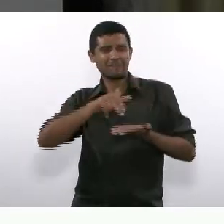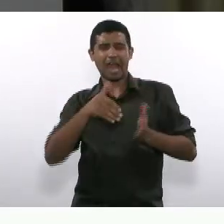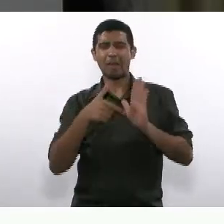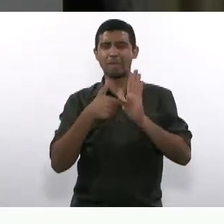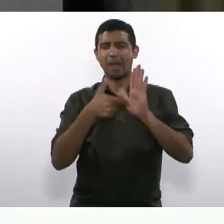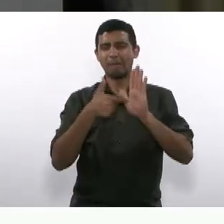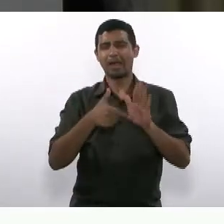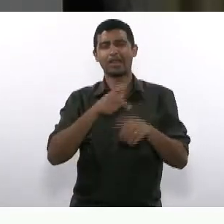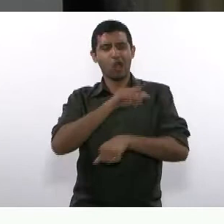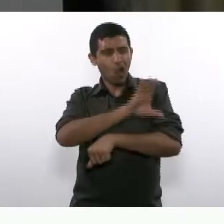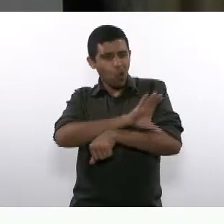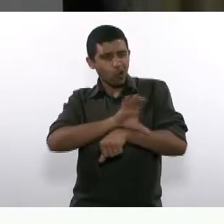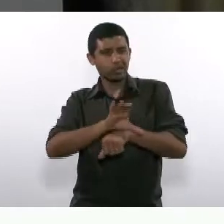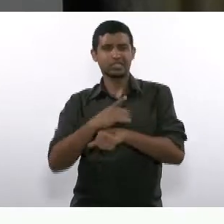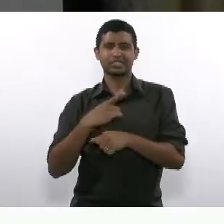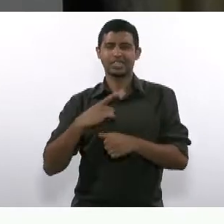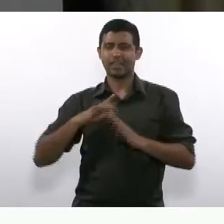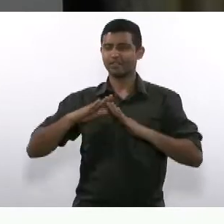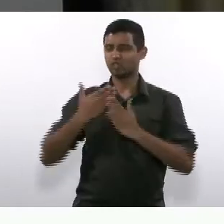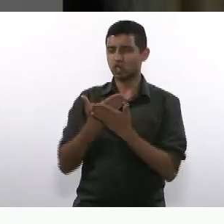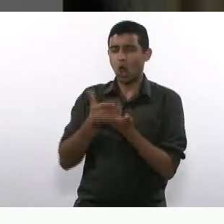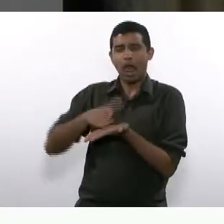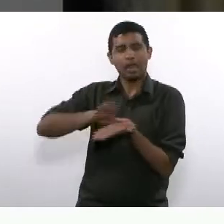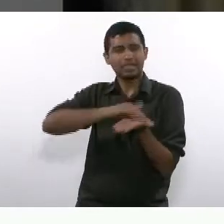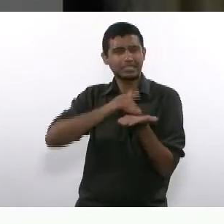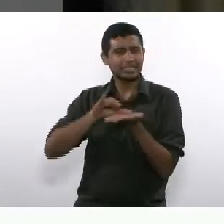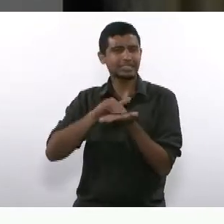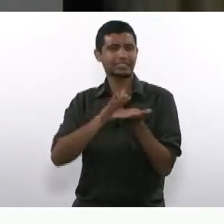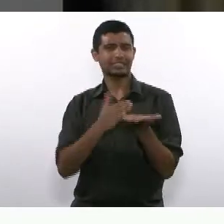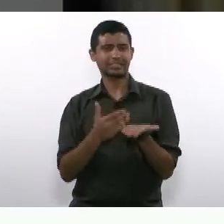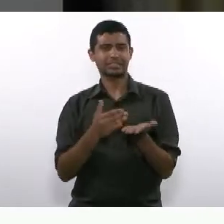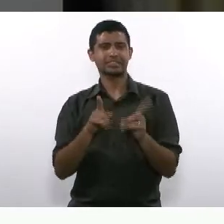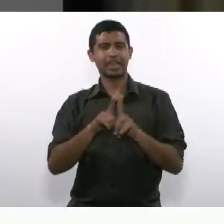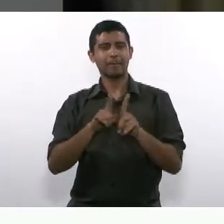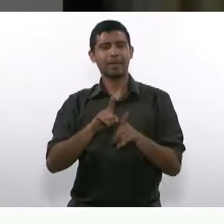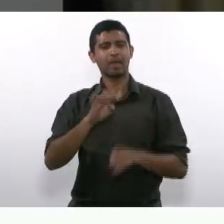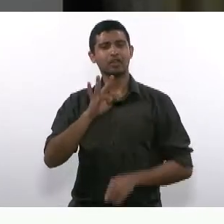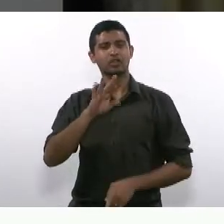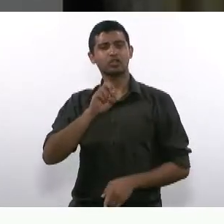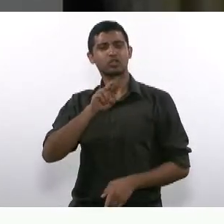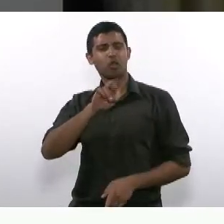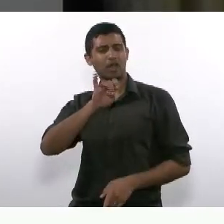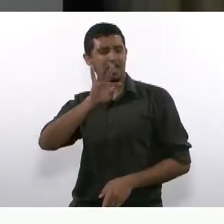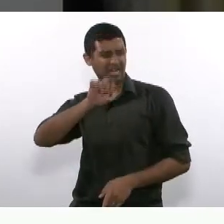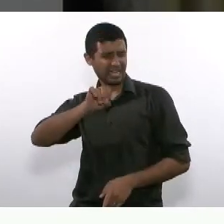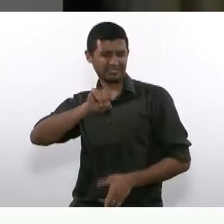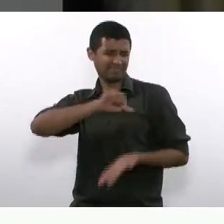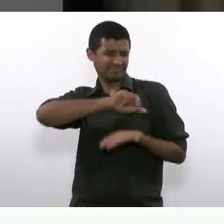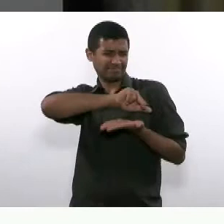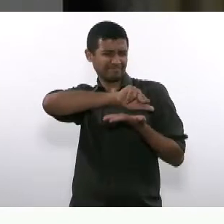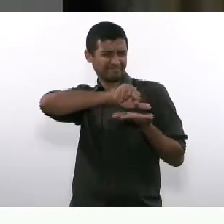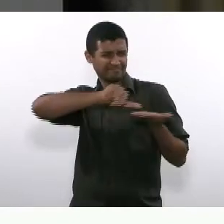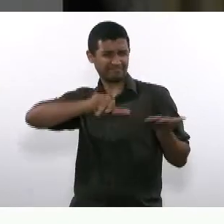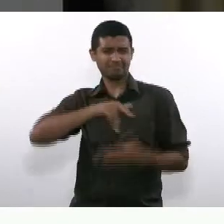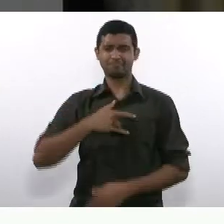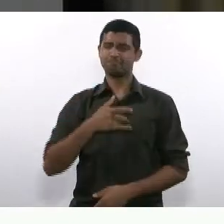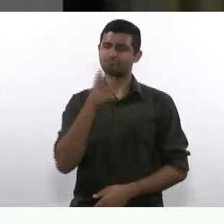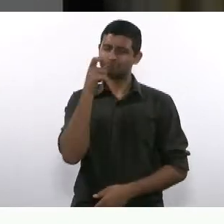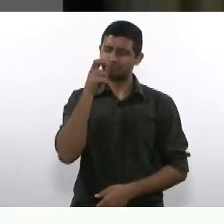teve desde escola de samba, coretos, etc., etc. Foi muito interessante e foi um